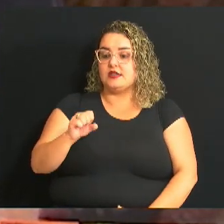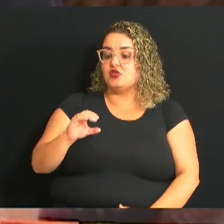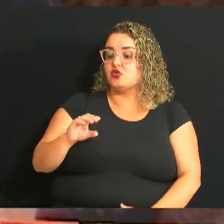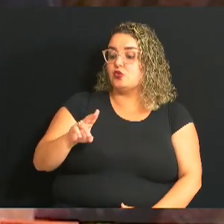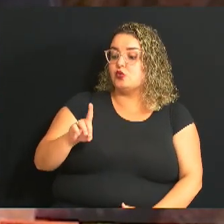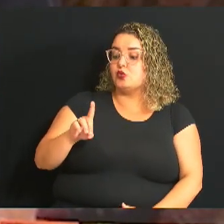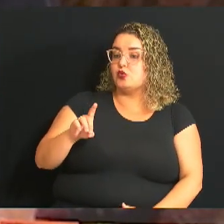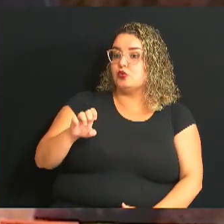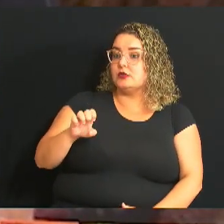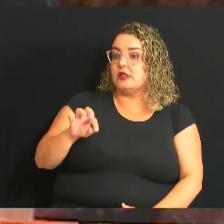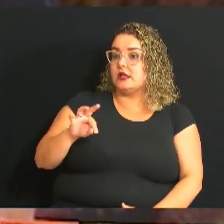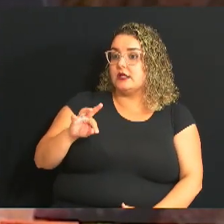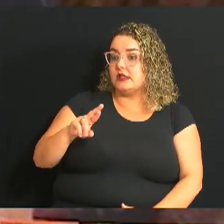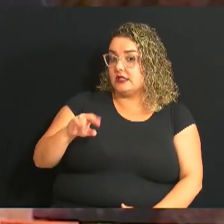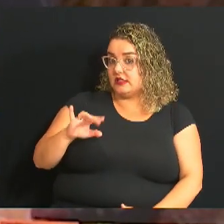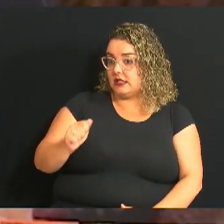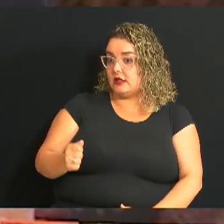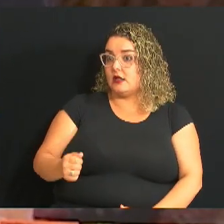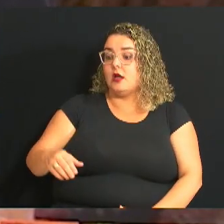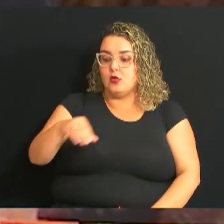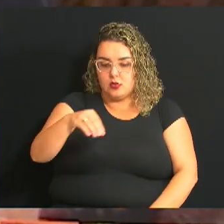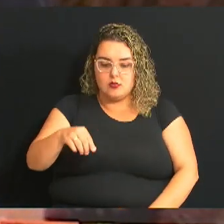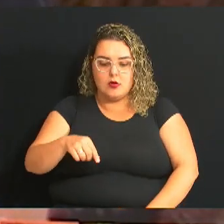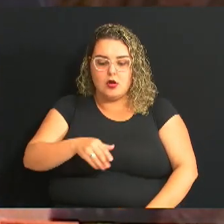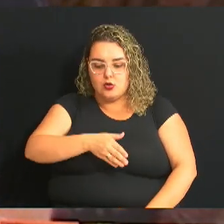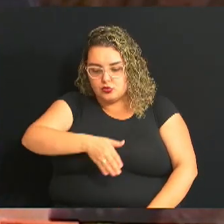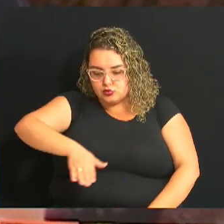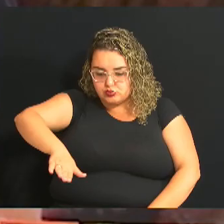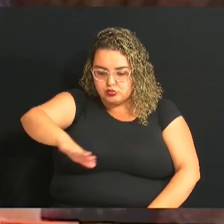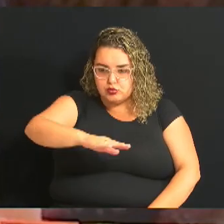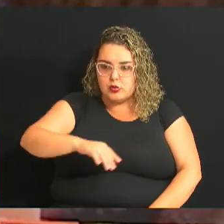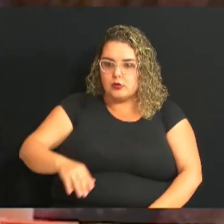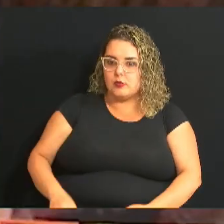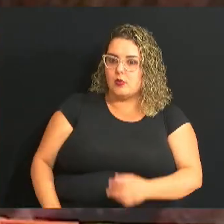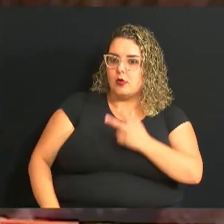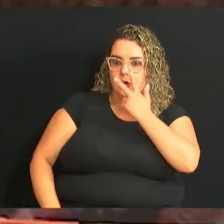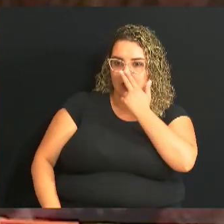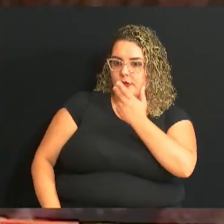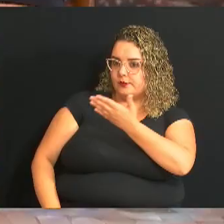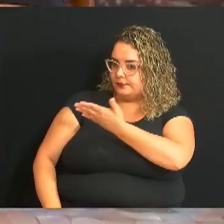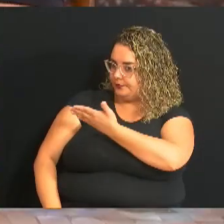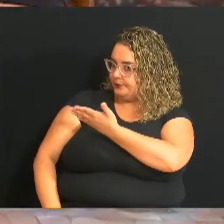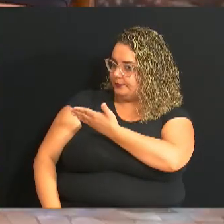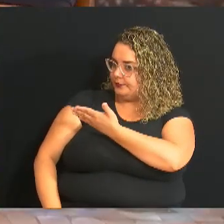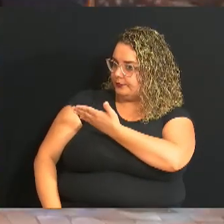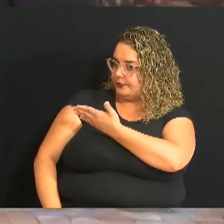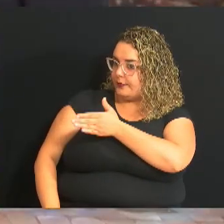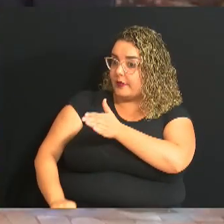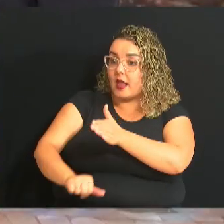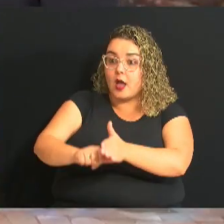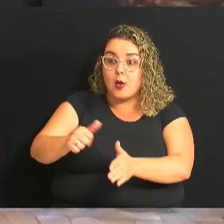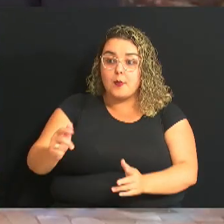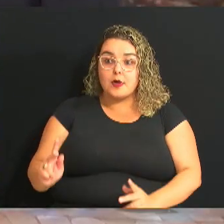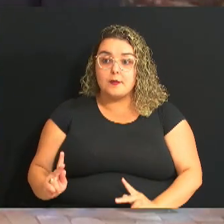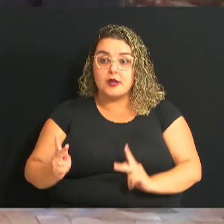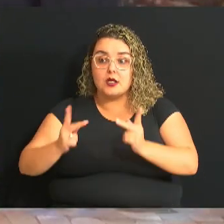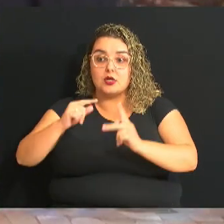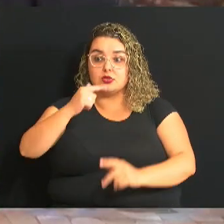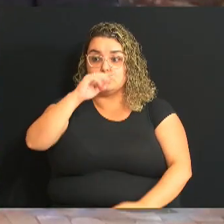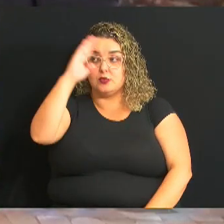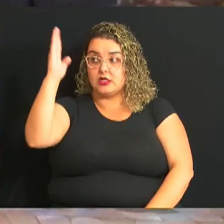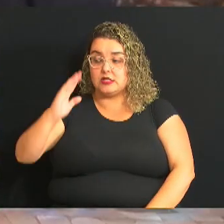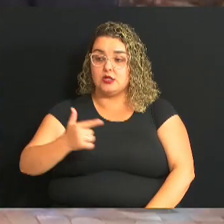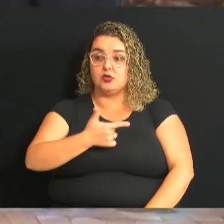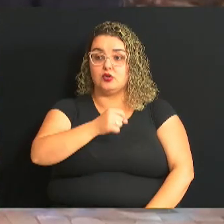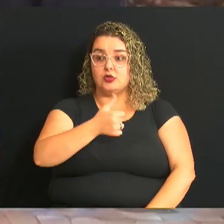que é um carro que vai para uma pista, que vai correr, né? Um carro como esse daqui, por exemplo. Esse aqui é o primeiro campeão brasileiro de 2014. Né?